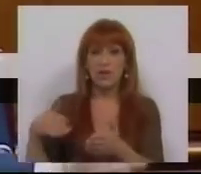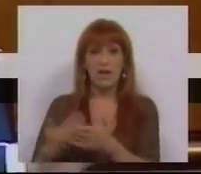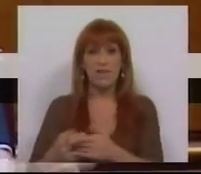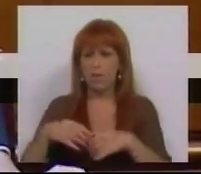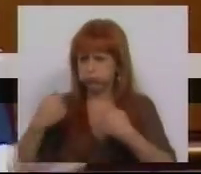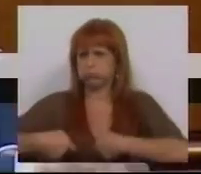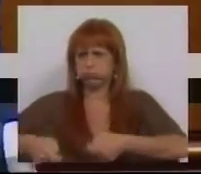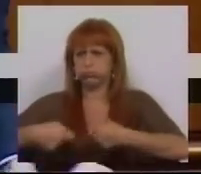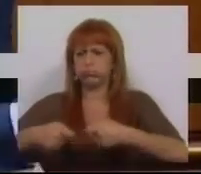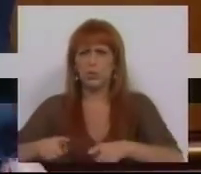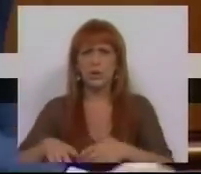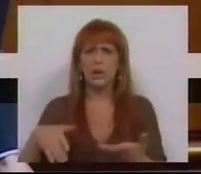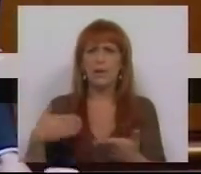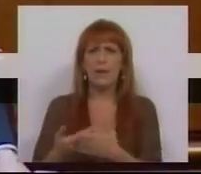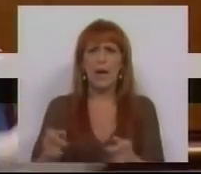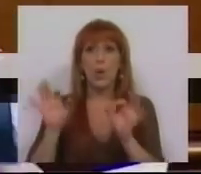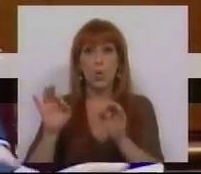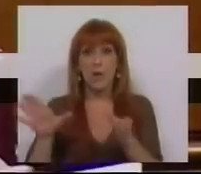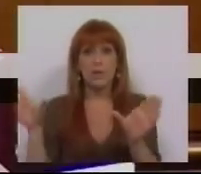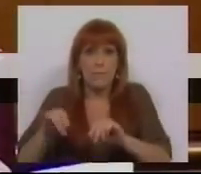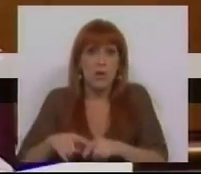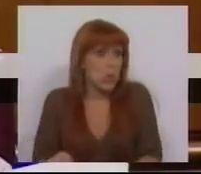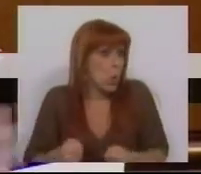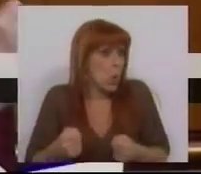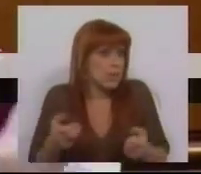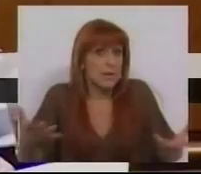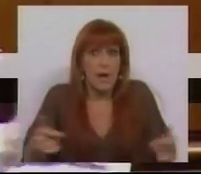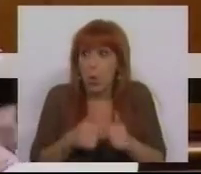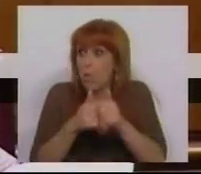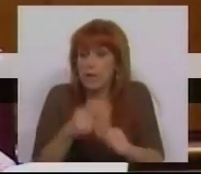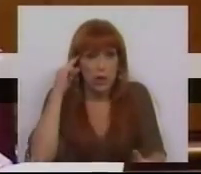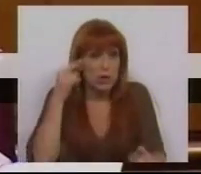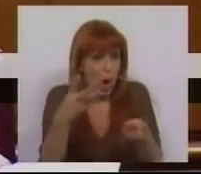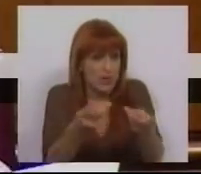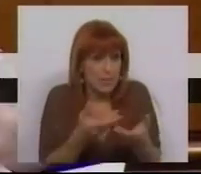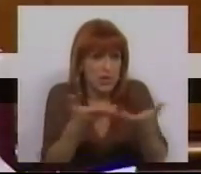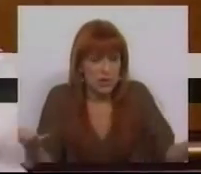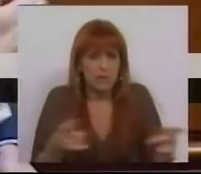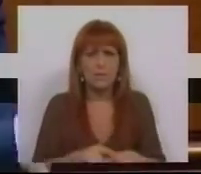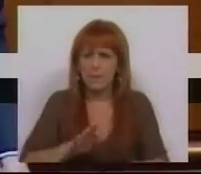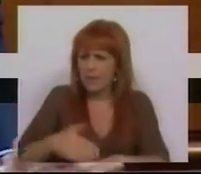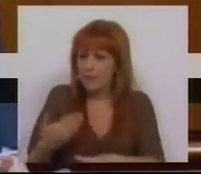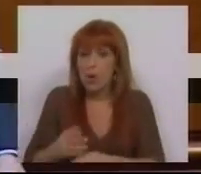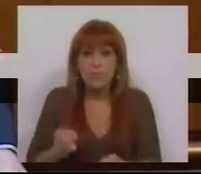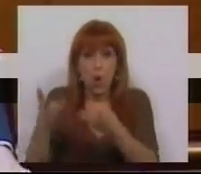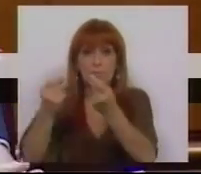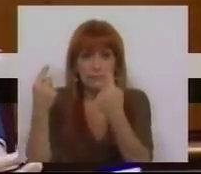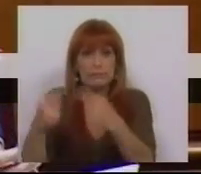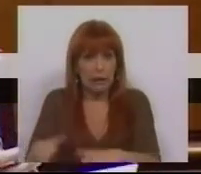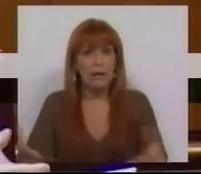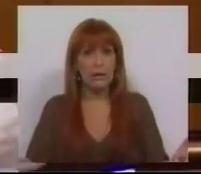deixam resvalar as contas para prestarem mais cuidados, porque não conseguem cumprir os seus orçamentos, têm reforço